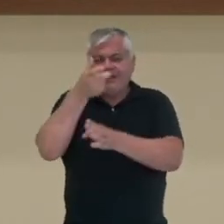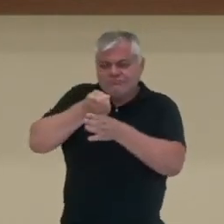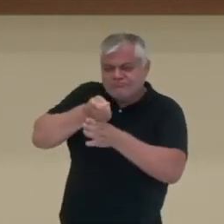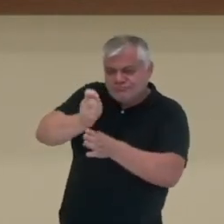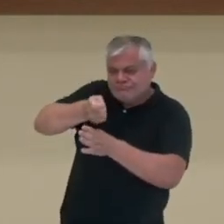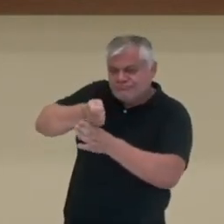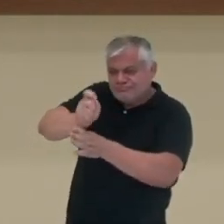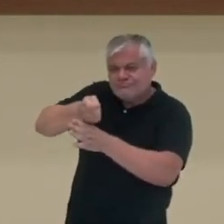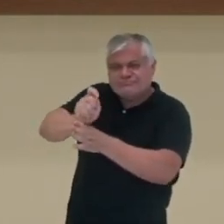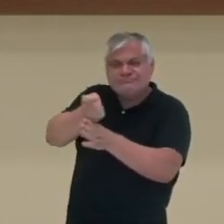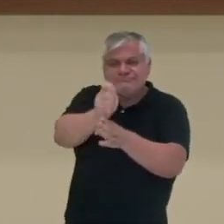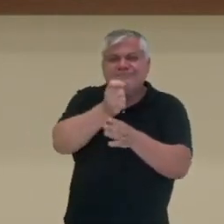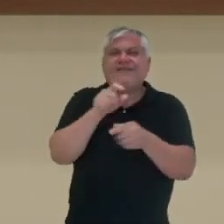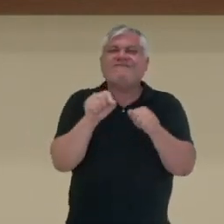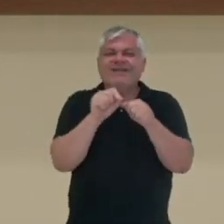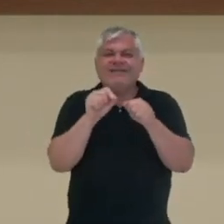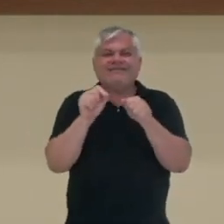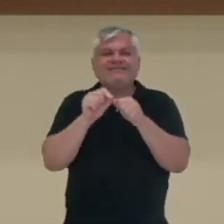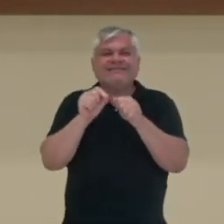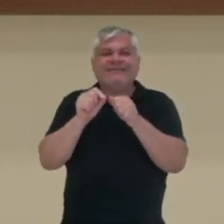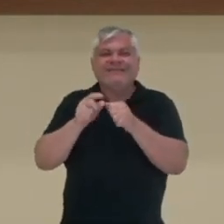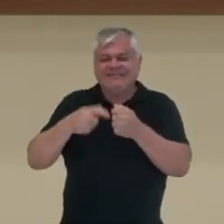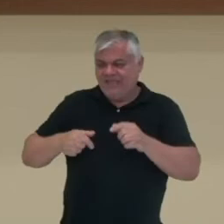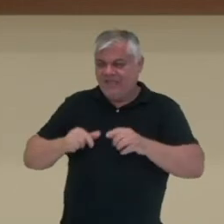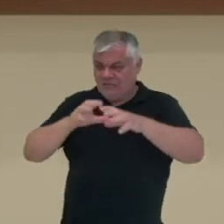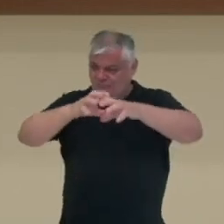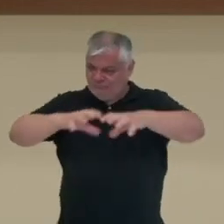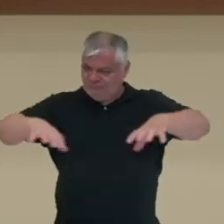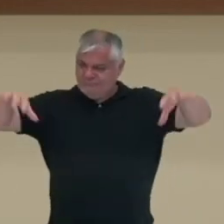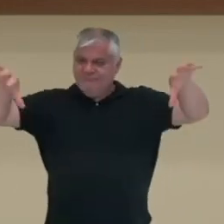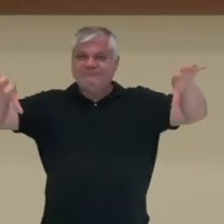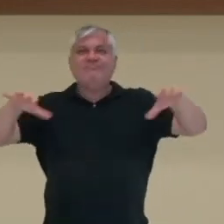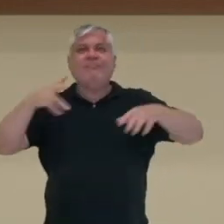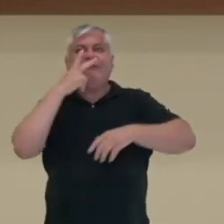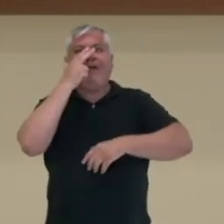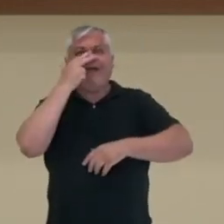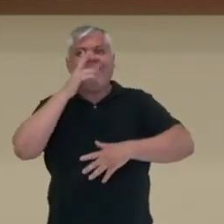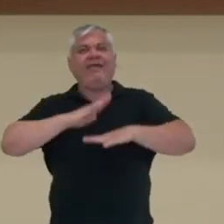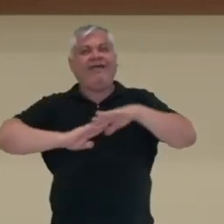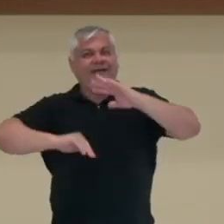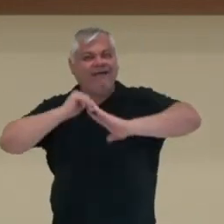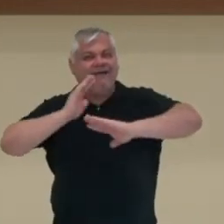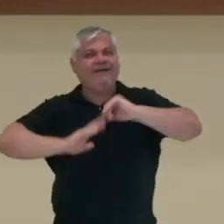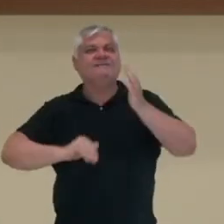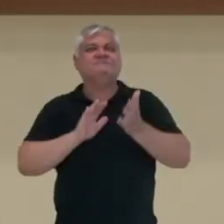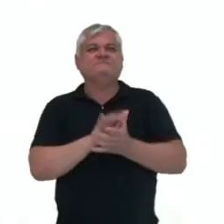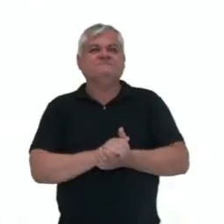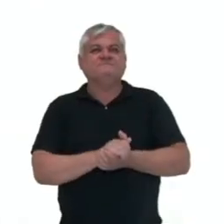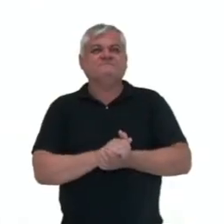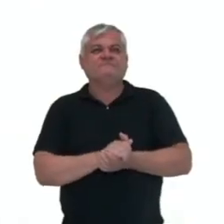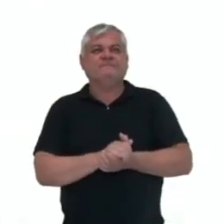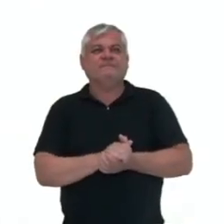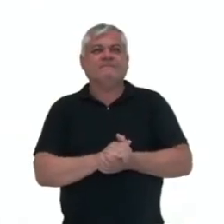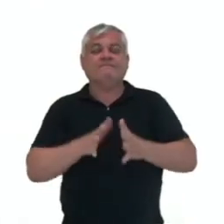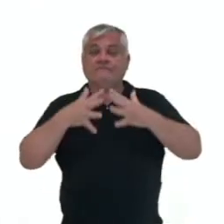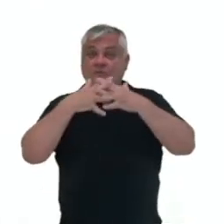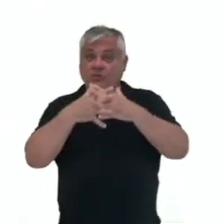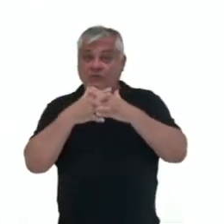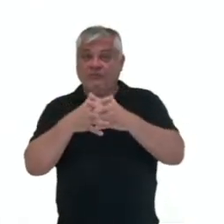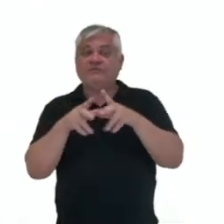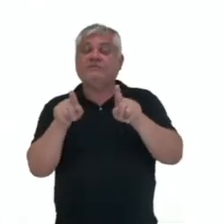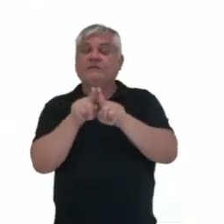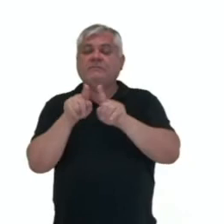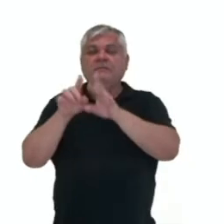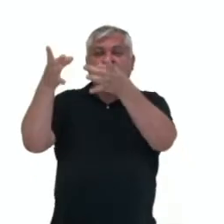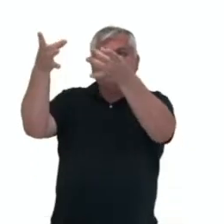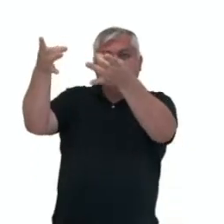para decoração de espaços, que também é um estilo de arte naif. Se confunde por tentar descrever